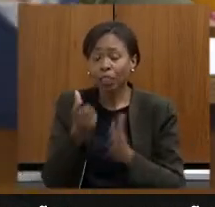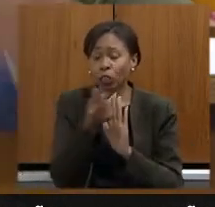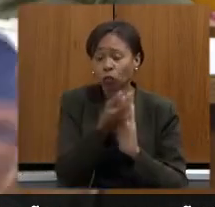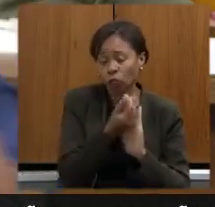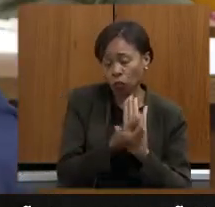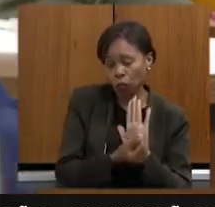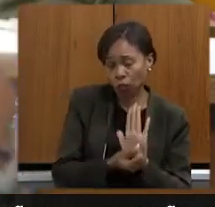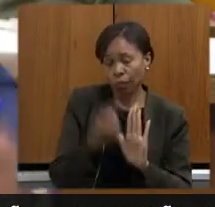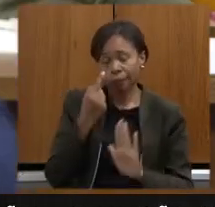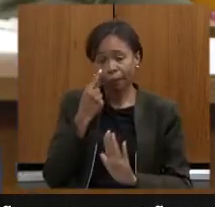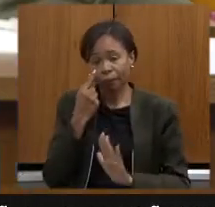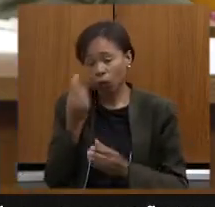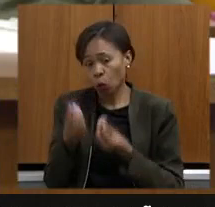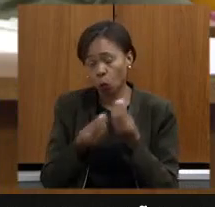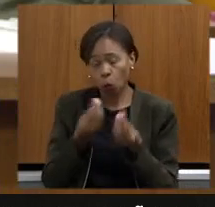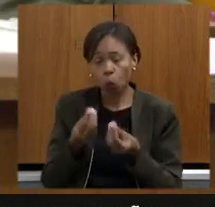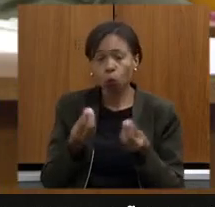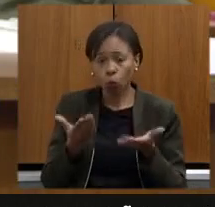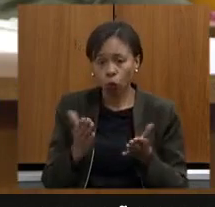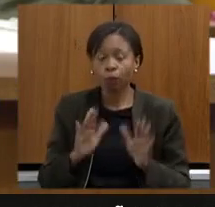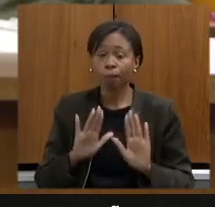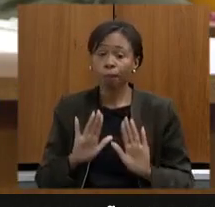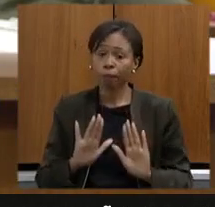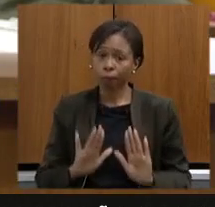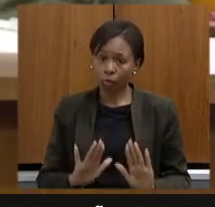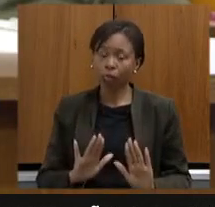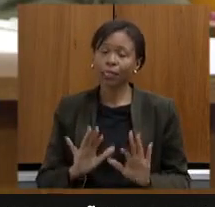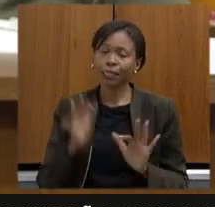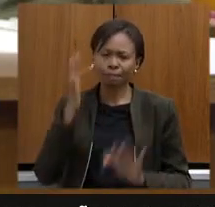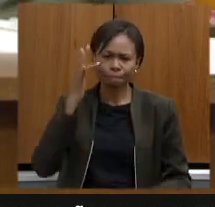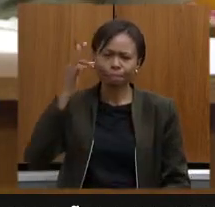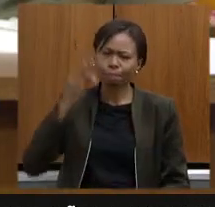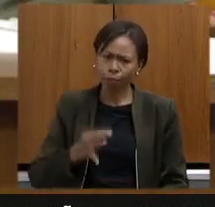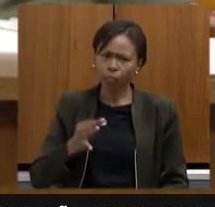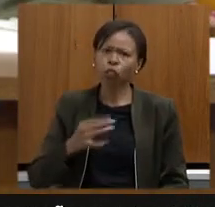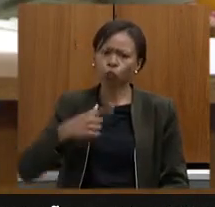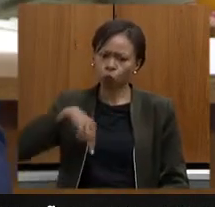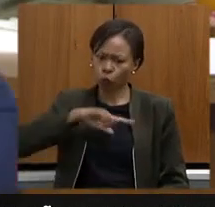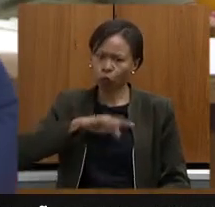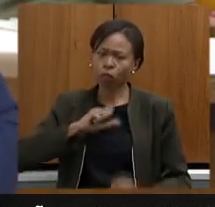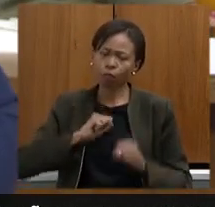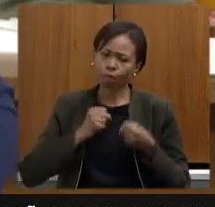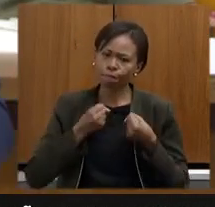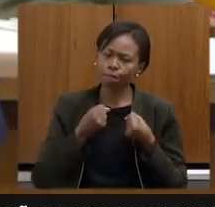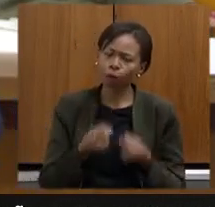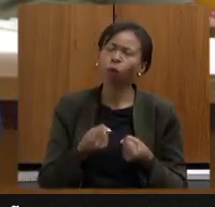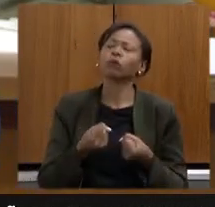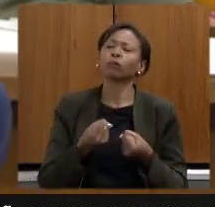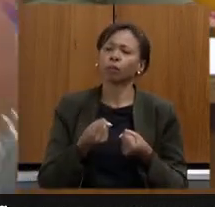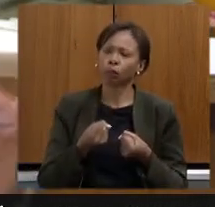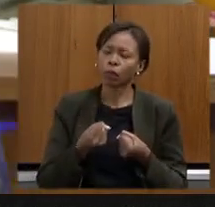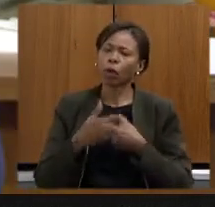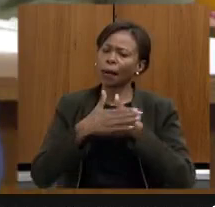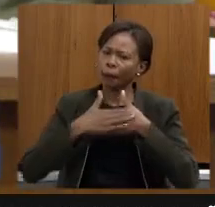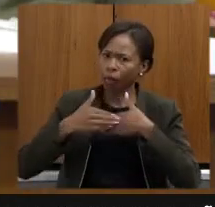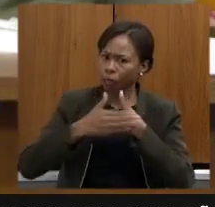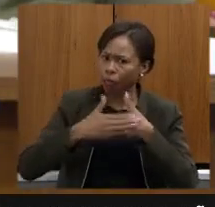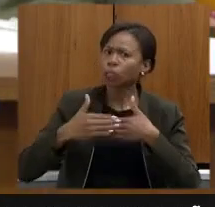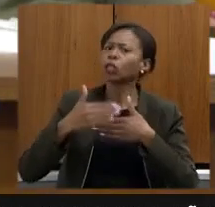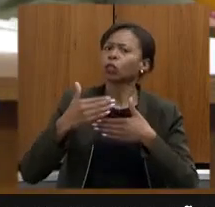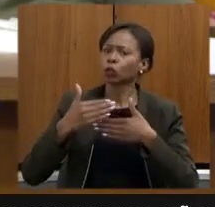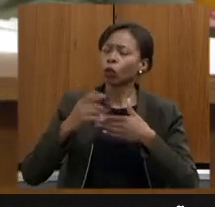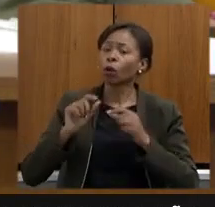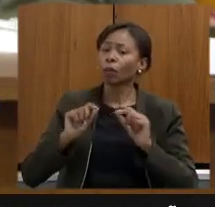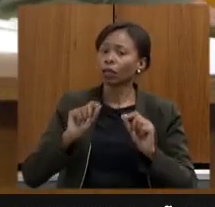orçamento a disponibilidade de pessoal enfim mas com certeza todo o nosso esforço todo nosso carinho e energia e para